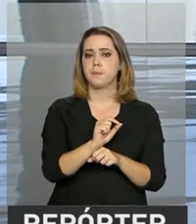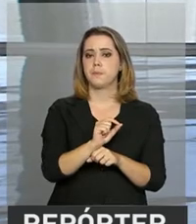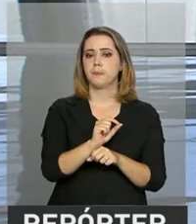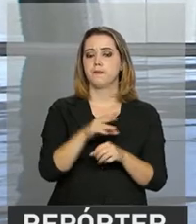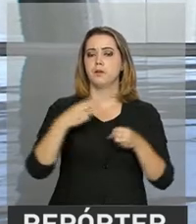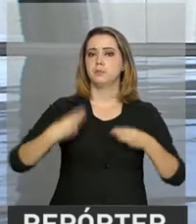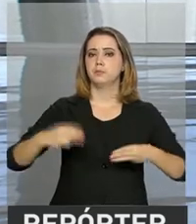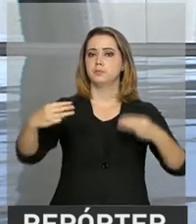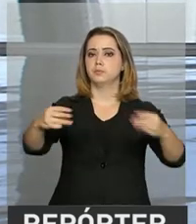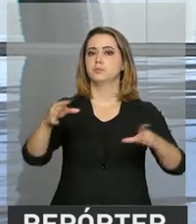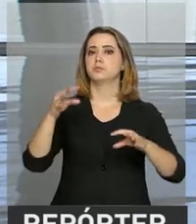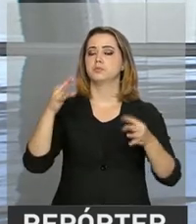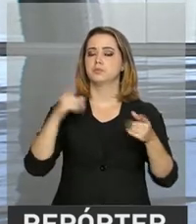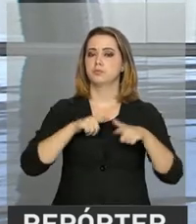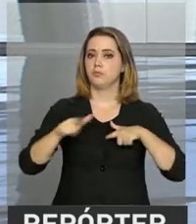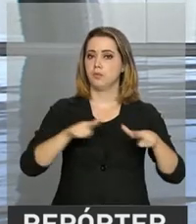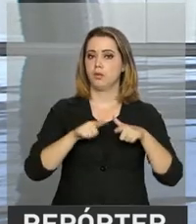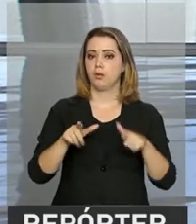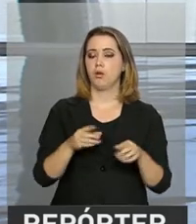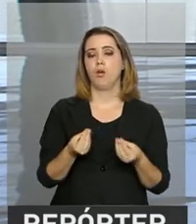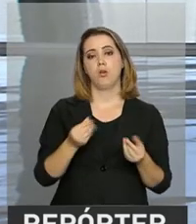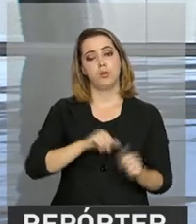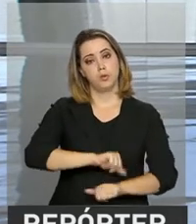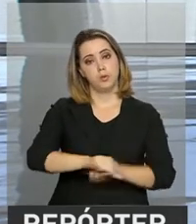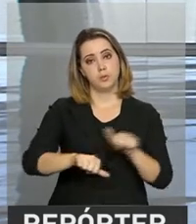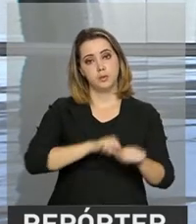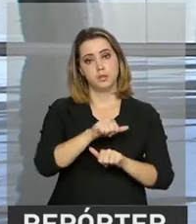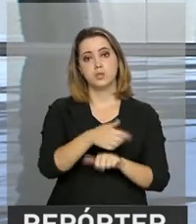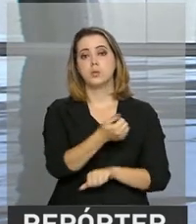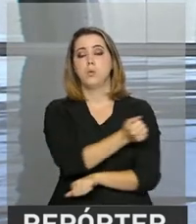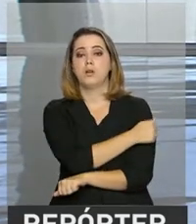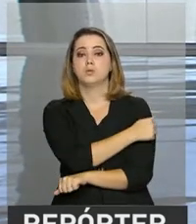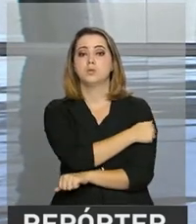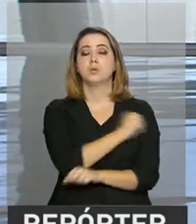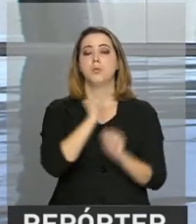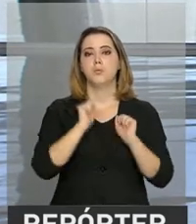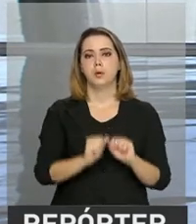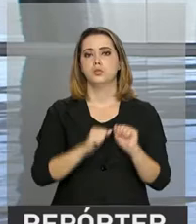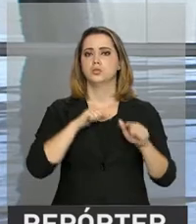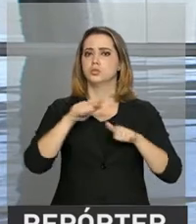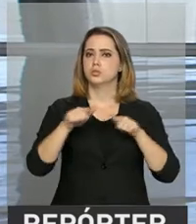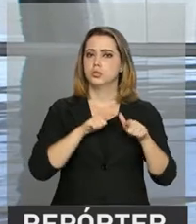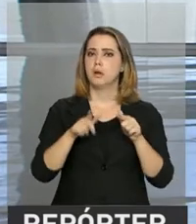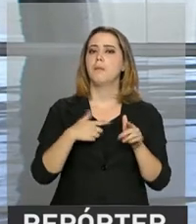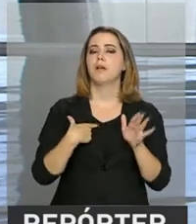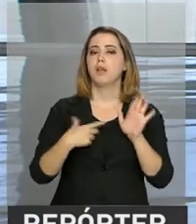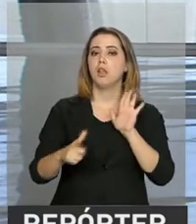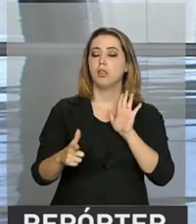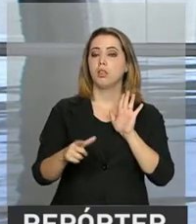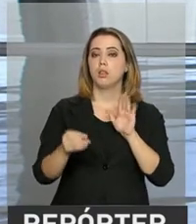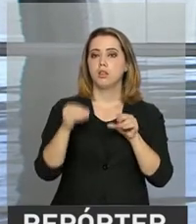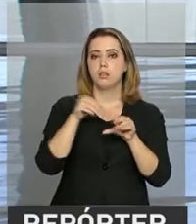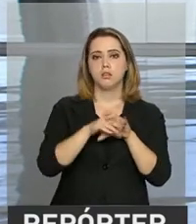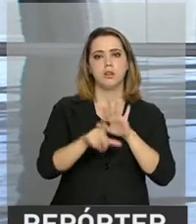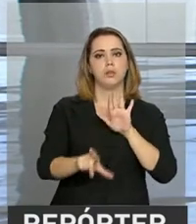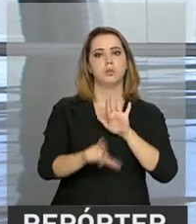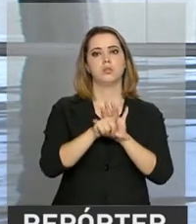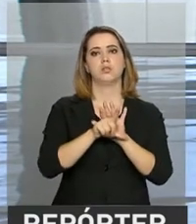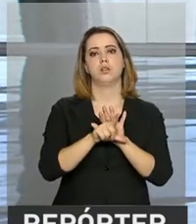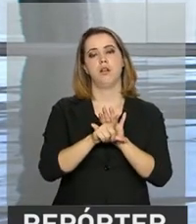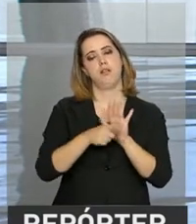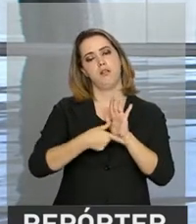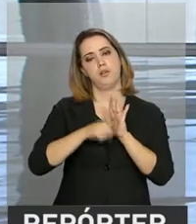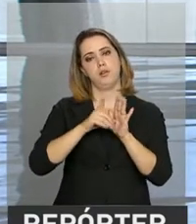pelo Ministério do Trabalho. Com a mudança, o aluno poderá trabalhar de forma legal no Brasil, o que não era